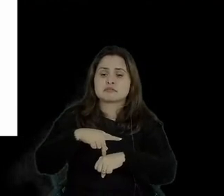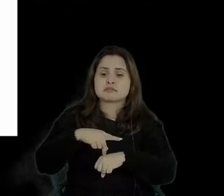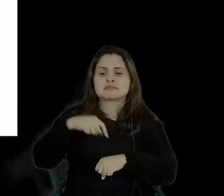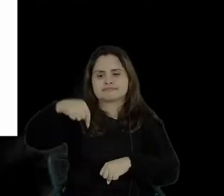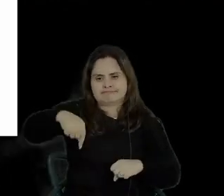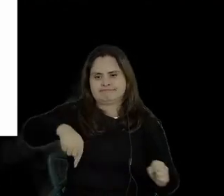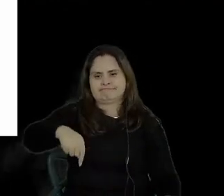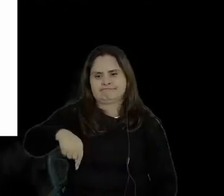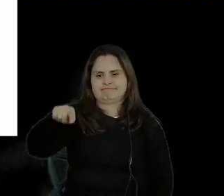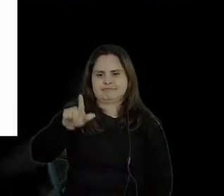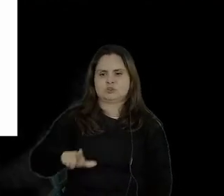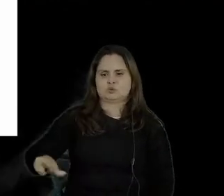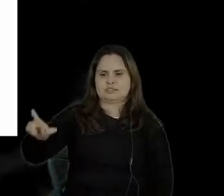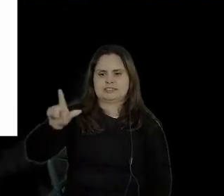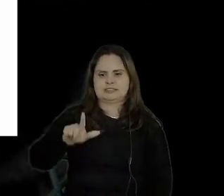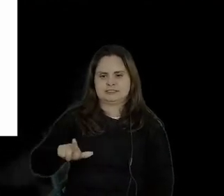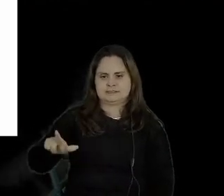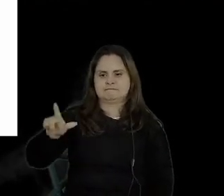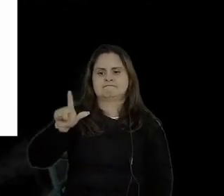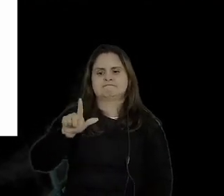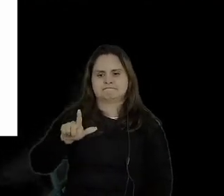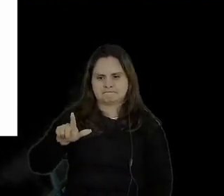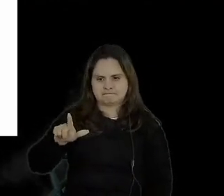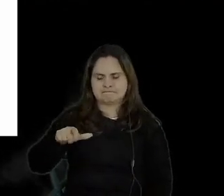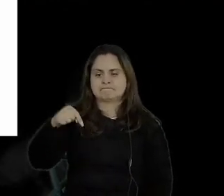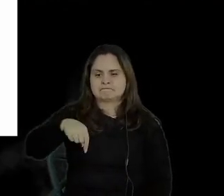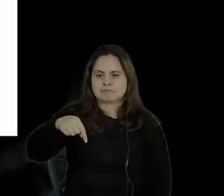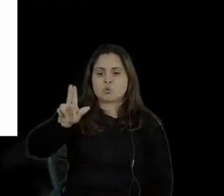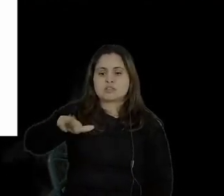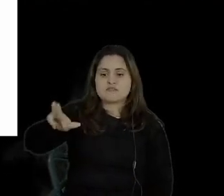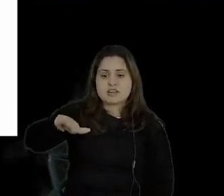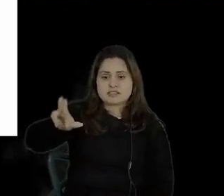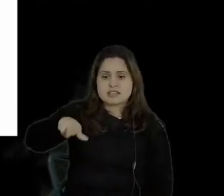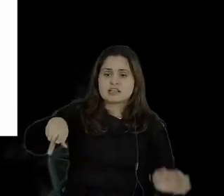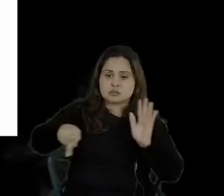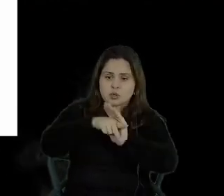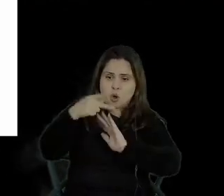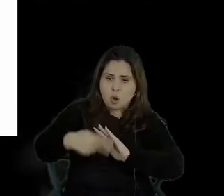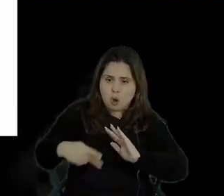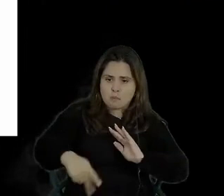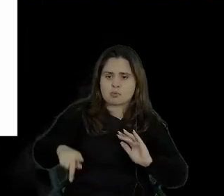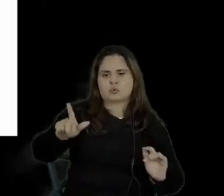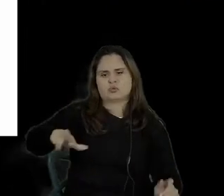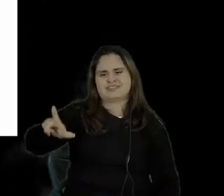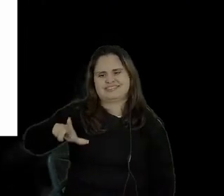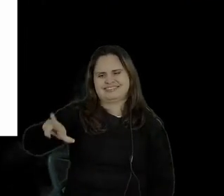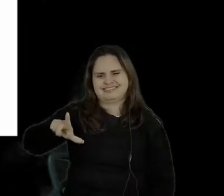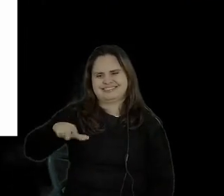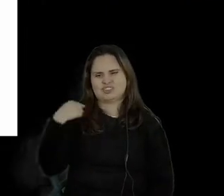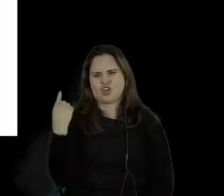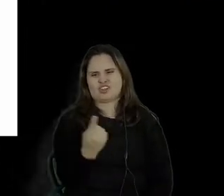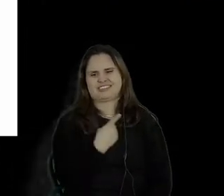Londrina. Na Universidade Estadual de Londrina. Na nossa universidade.